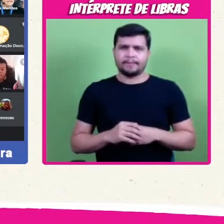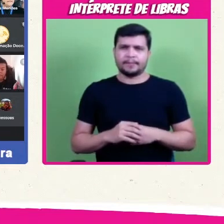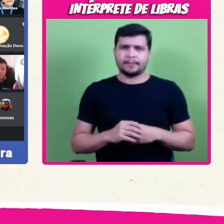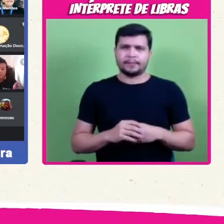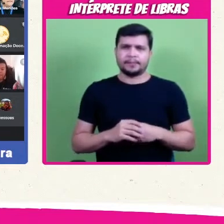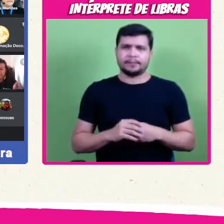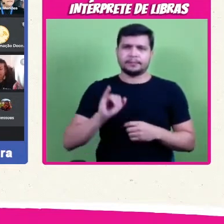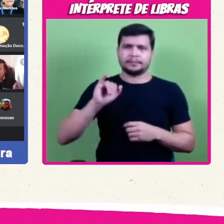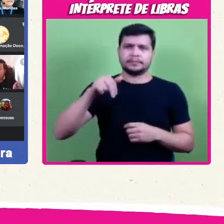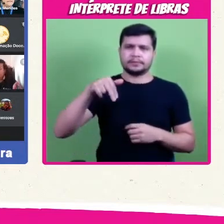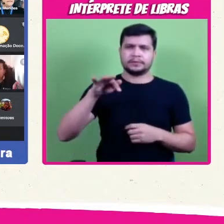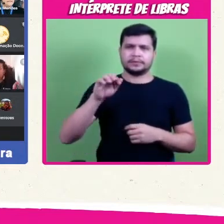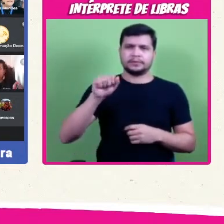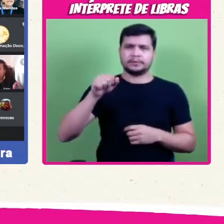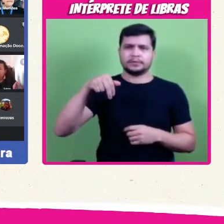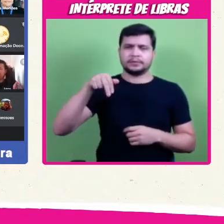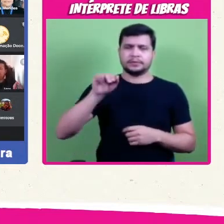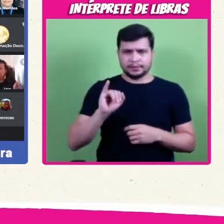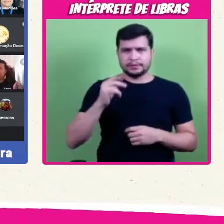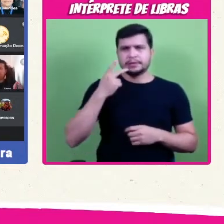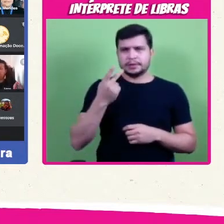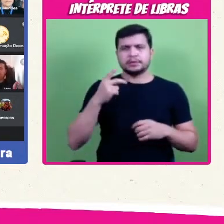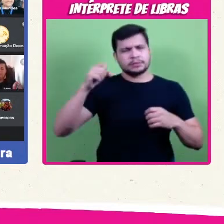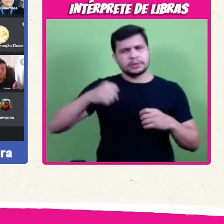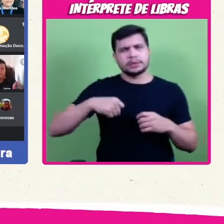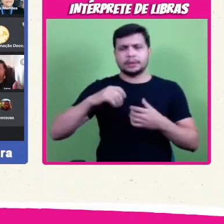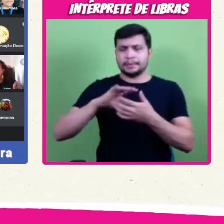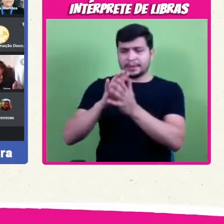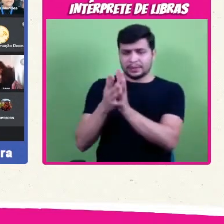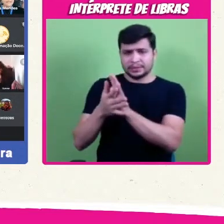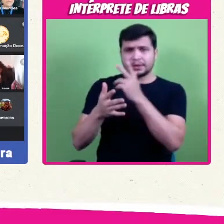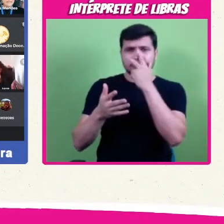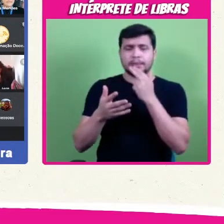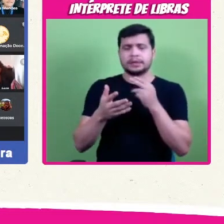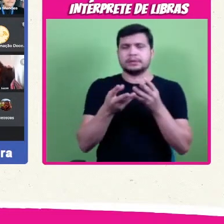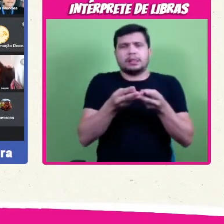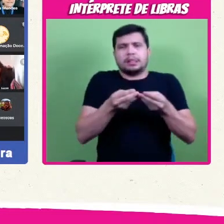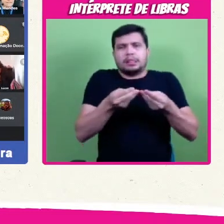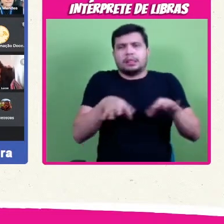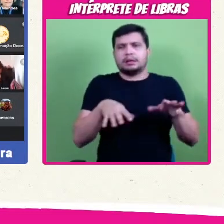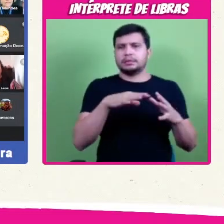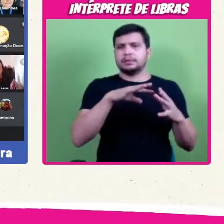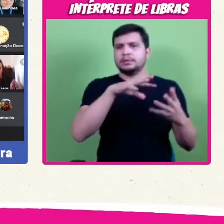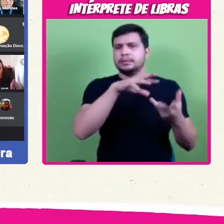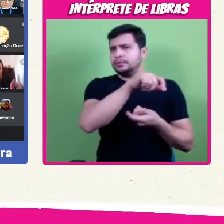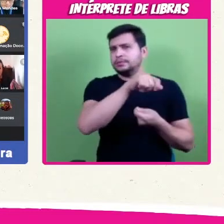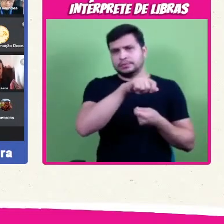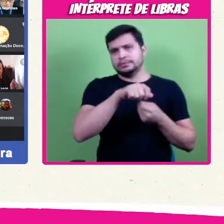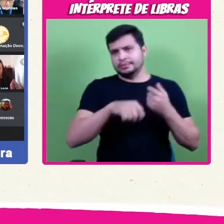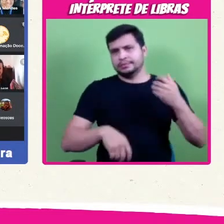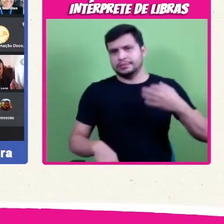Tiffany, sim, demais. O preconceito acaba com o brilho do mundo, realmente. Bem, eu esqueci de me apresentar,